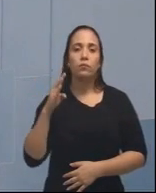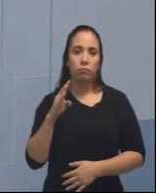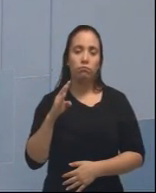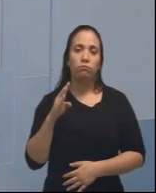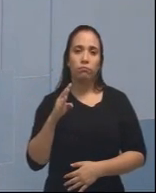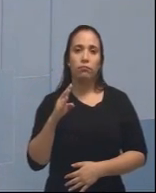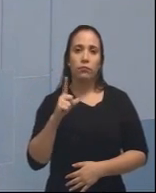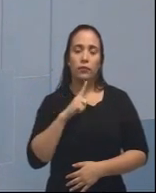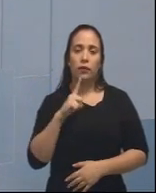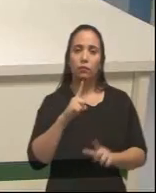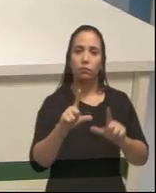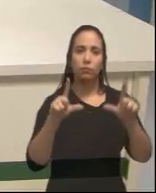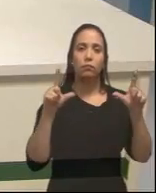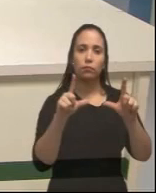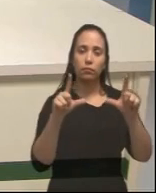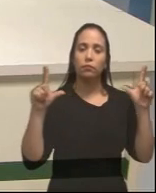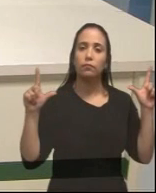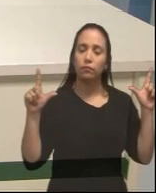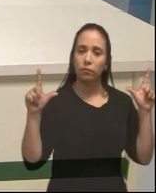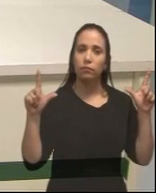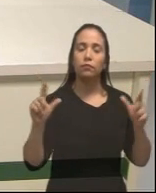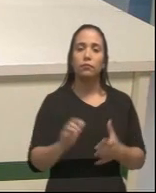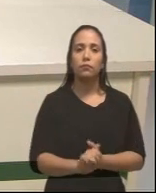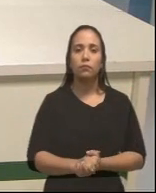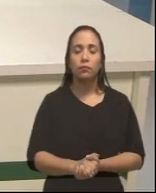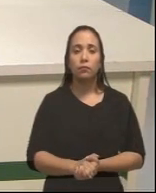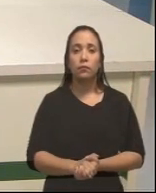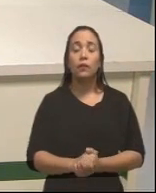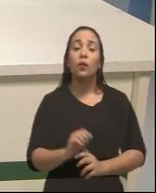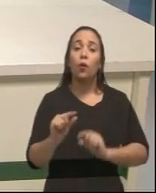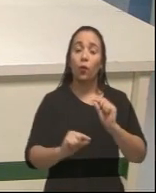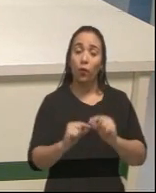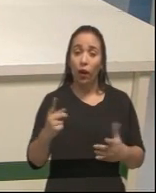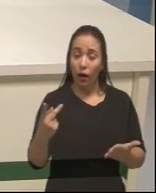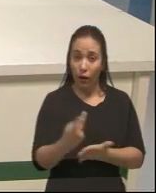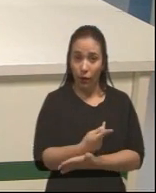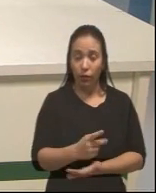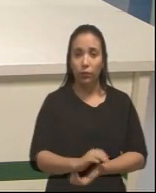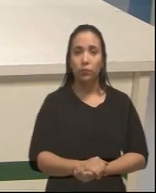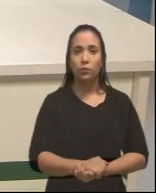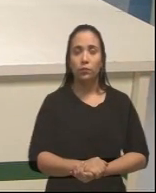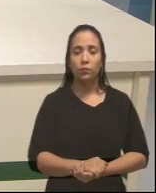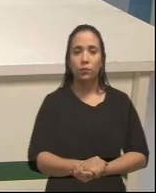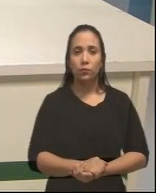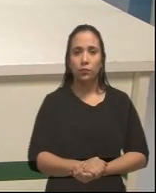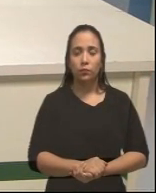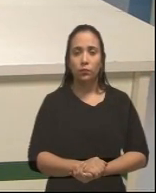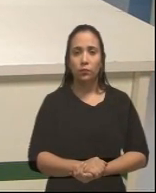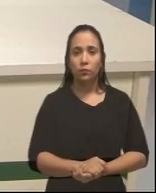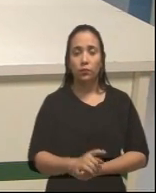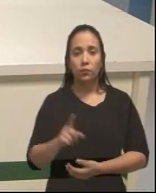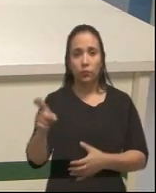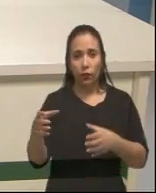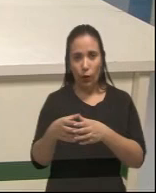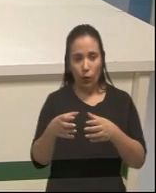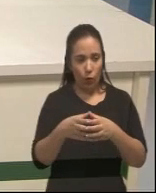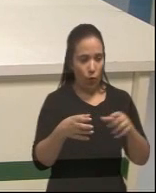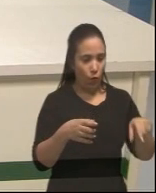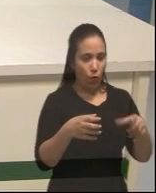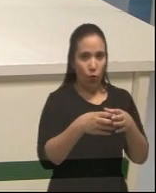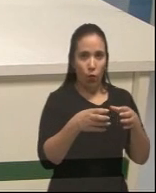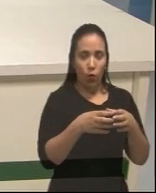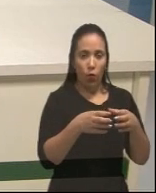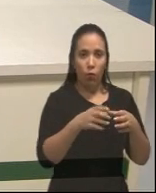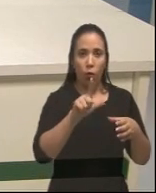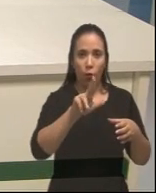falar sobre o PSDB agora, já. Então, o que acontece? Quando o grupo mais próximo do Lula fala